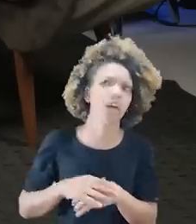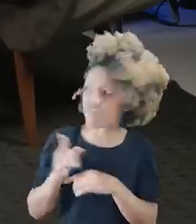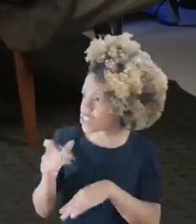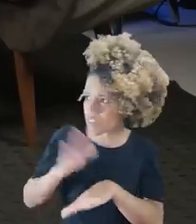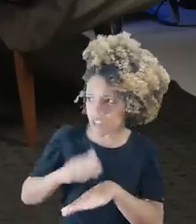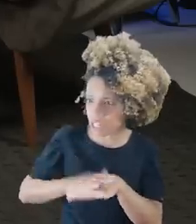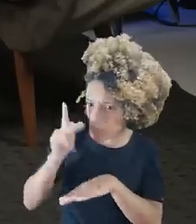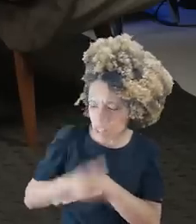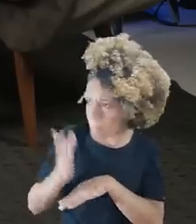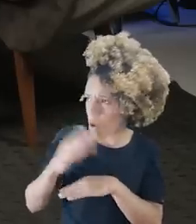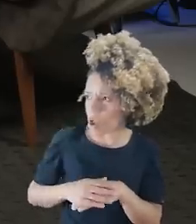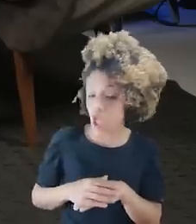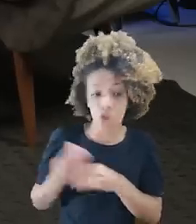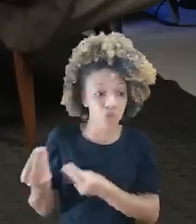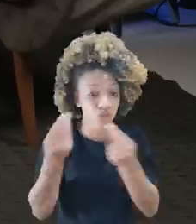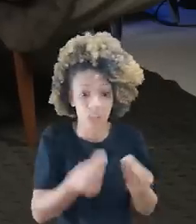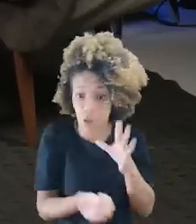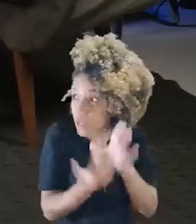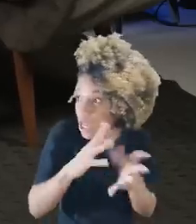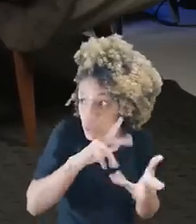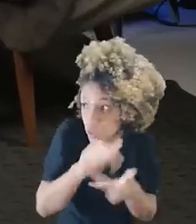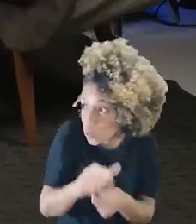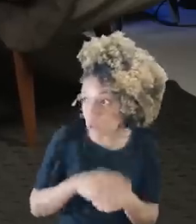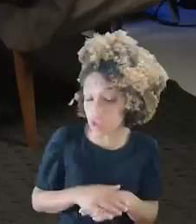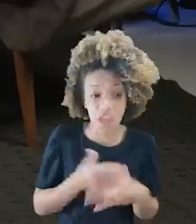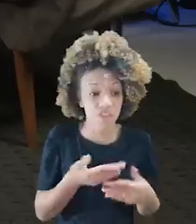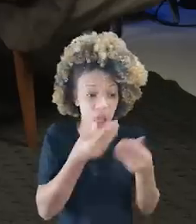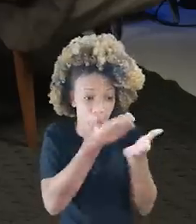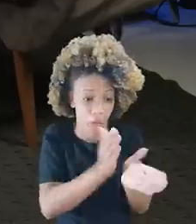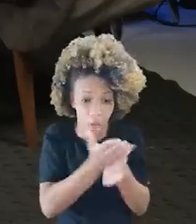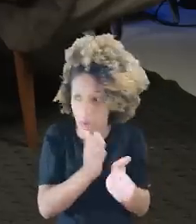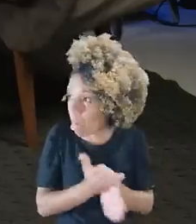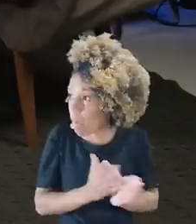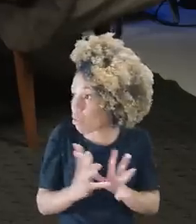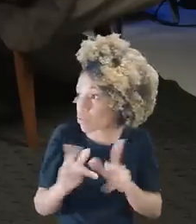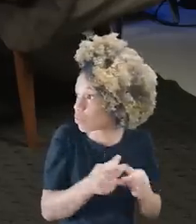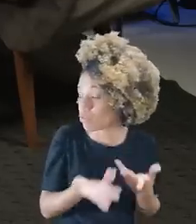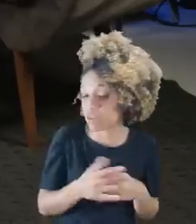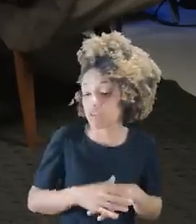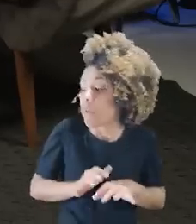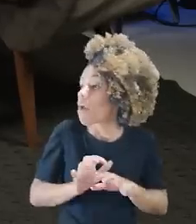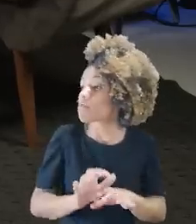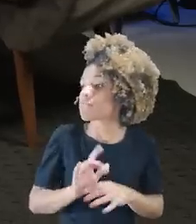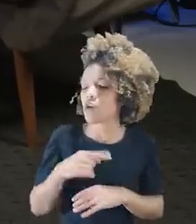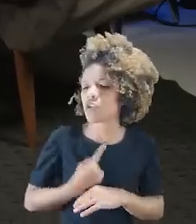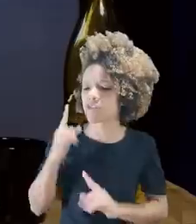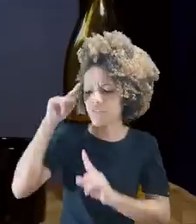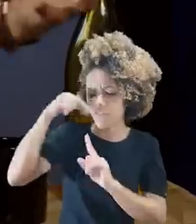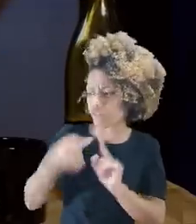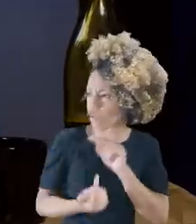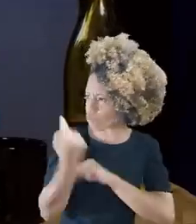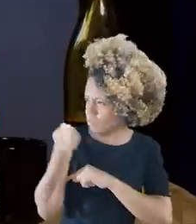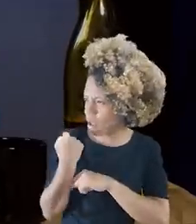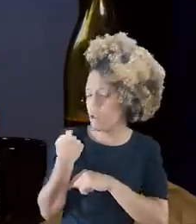Deus me ajuda aqui Deus você não me ajuda e Deus falou não te ajudo tô te dando aí Tudo e você tá destruindo tudo destruindo tudo então é isso